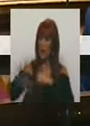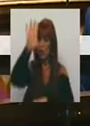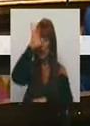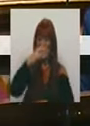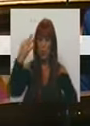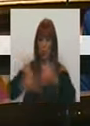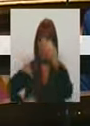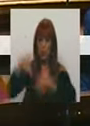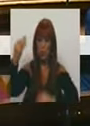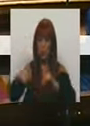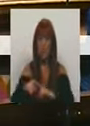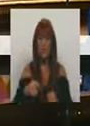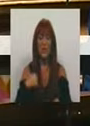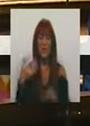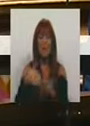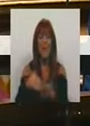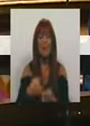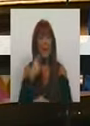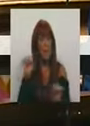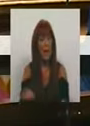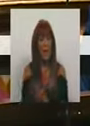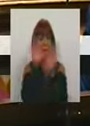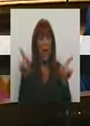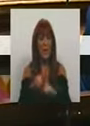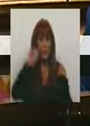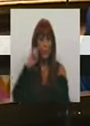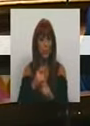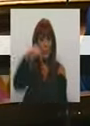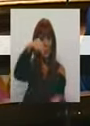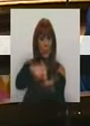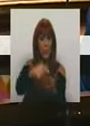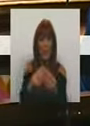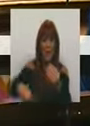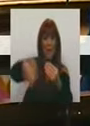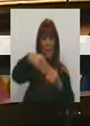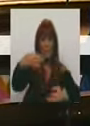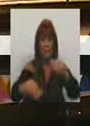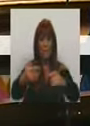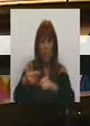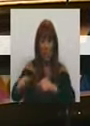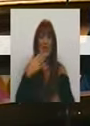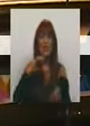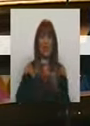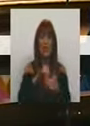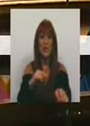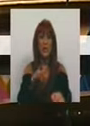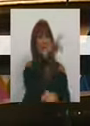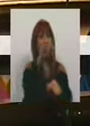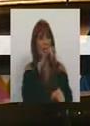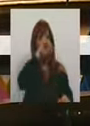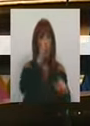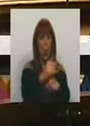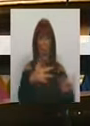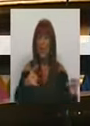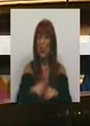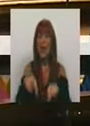da Justiça, que consagra expressamente que a cobrança extrajudicial de créditos de terceiros, com